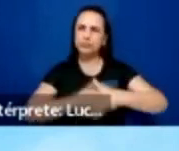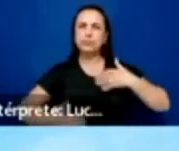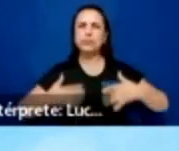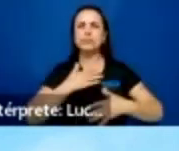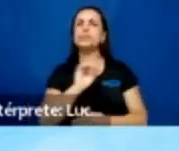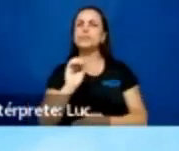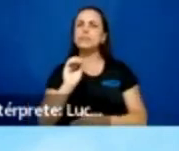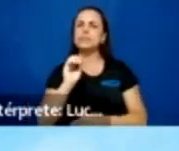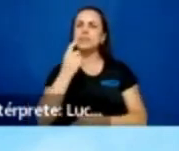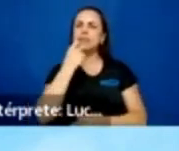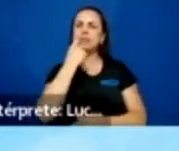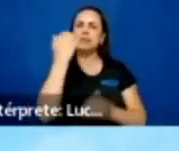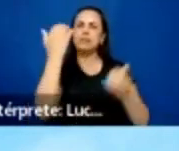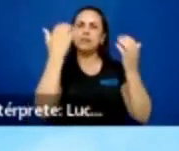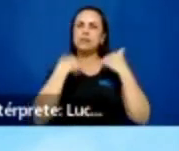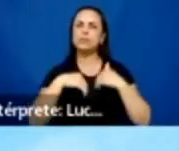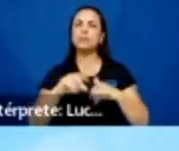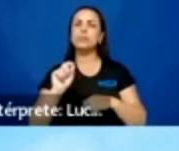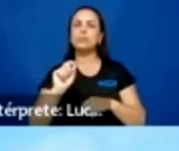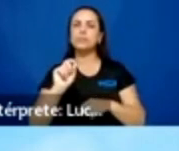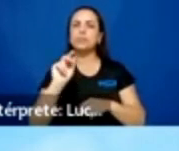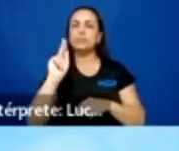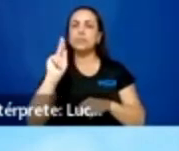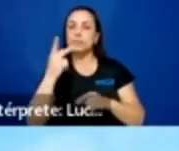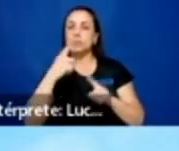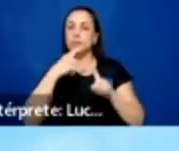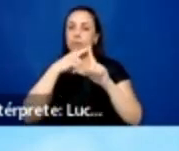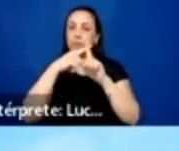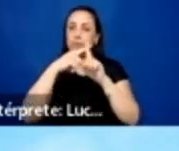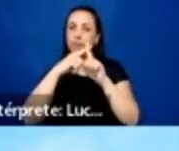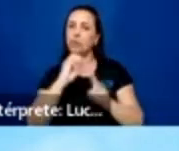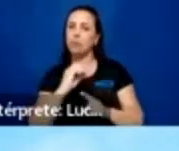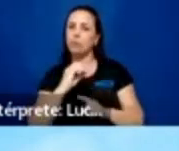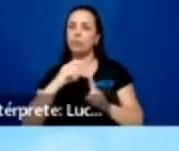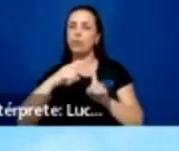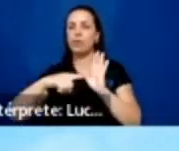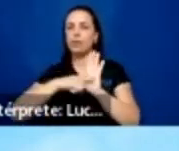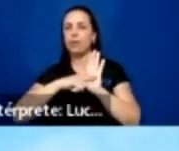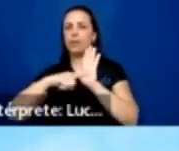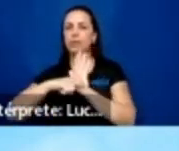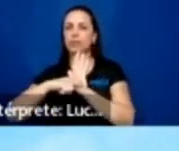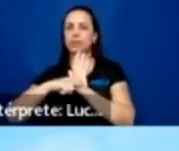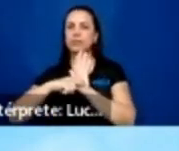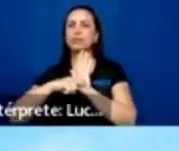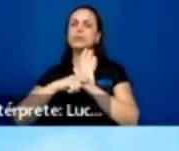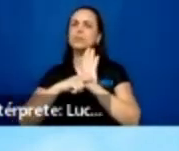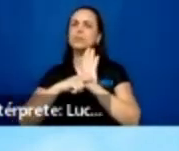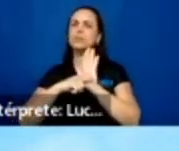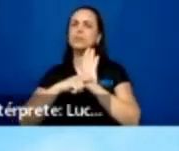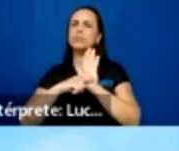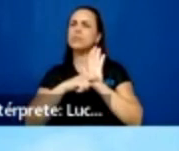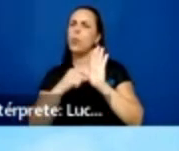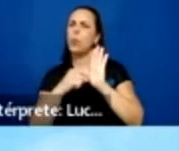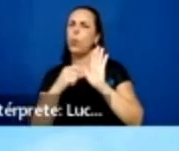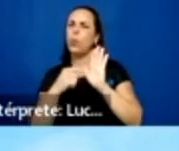radical livre. Está aqui. O radical livre é esse O negativo aqui. Quem que é esse O negativo?